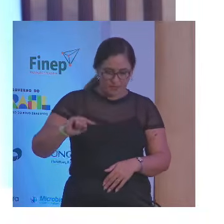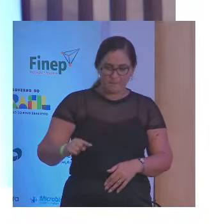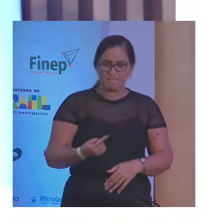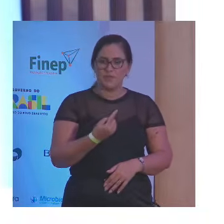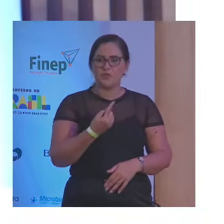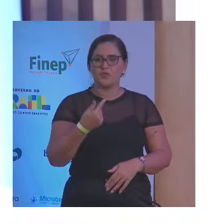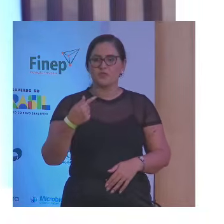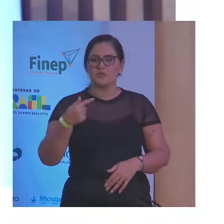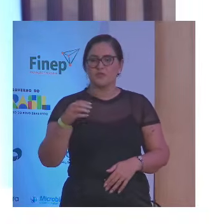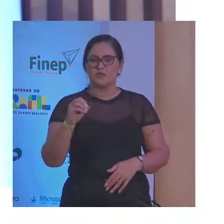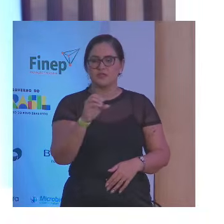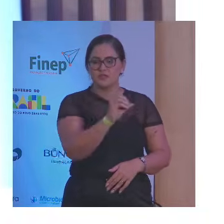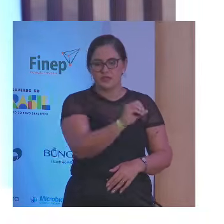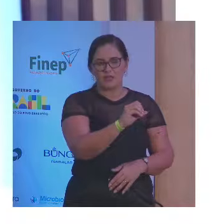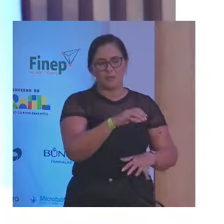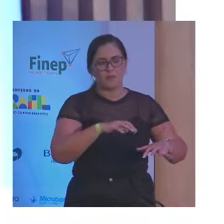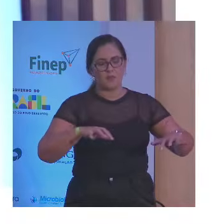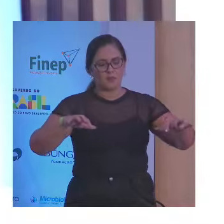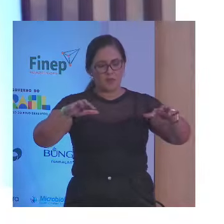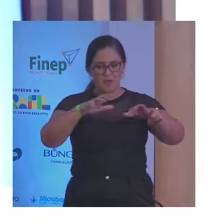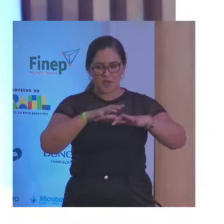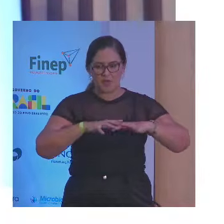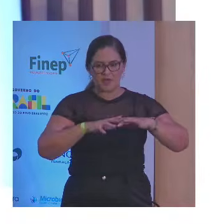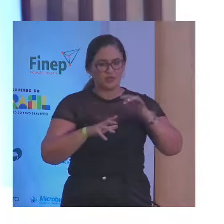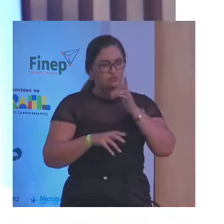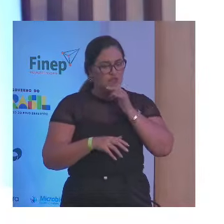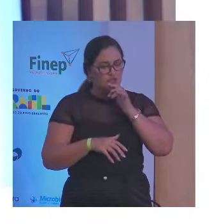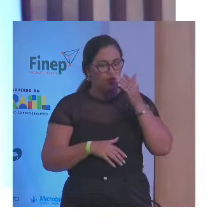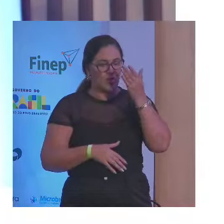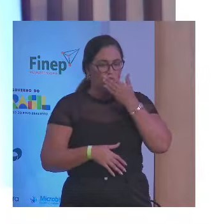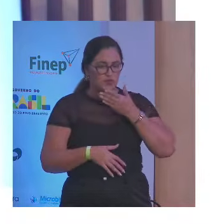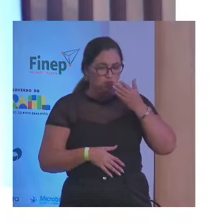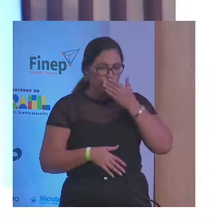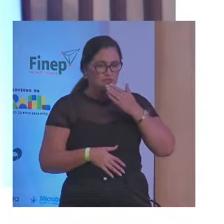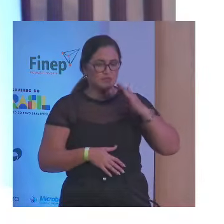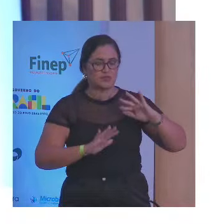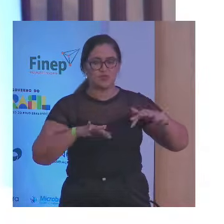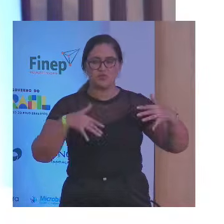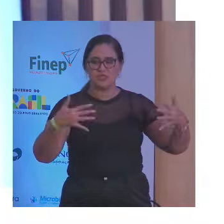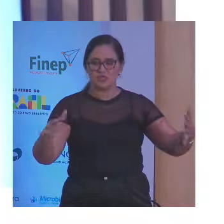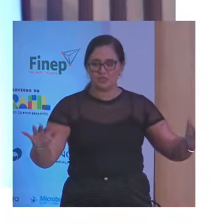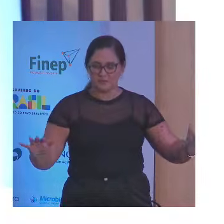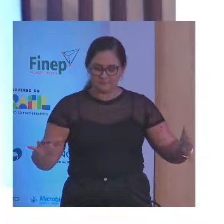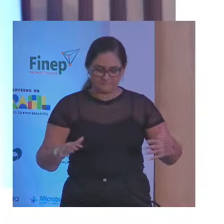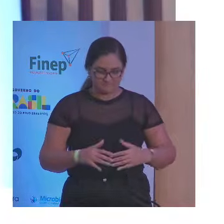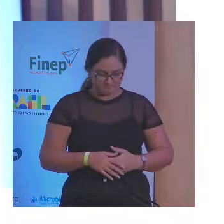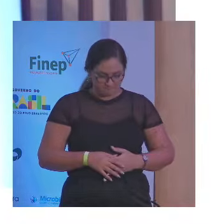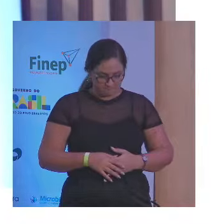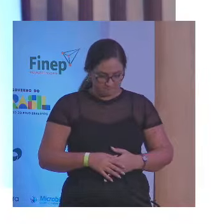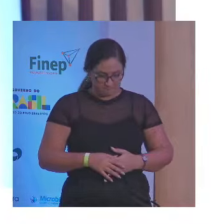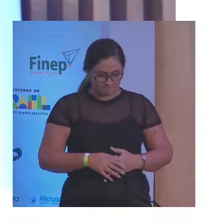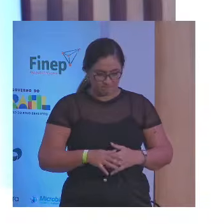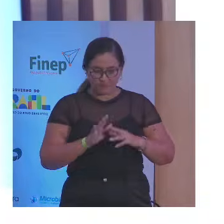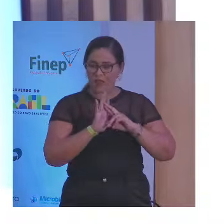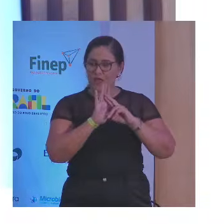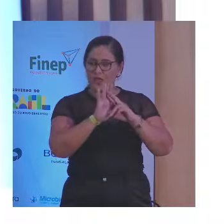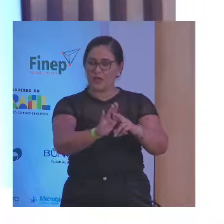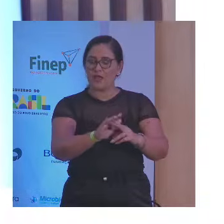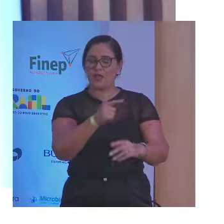6.700 quilômetros cúbicos de água doce no Oceano Atlântico. Isso